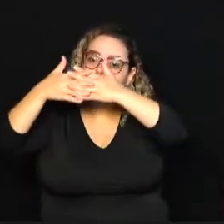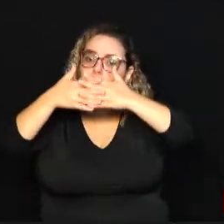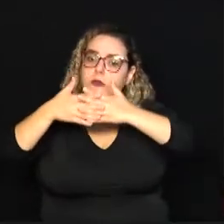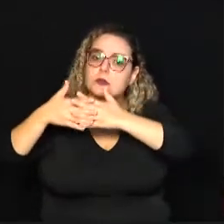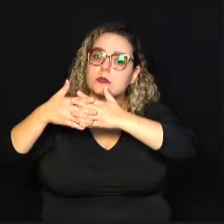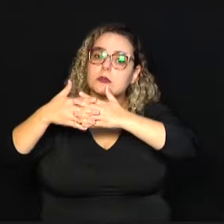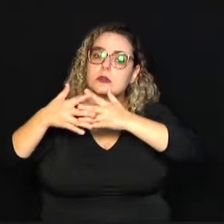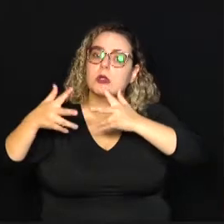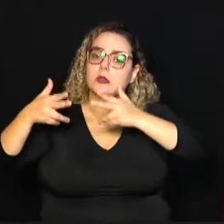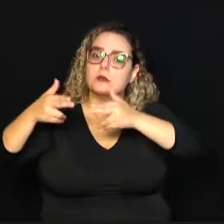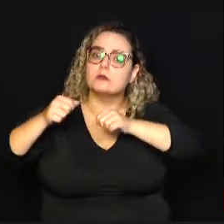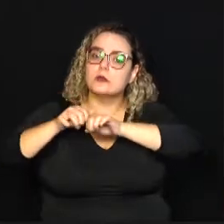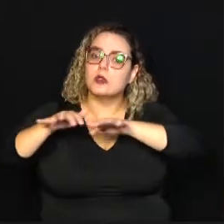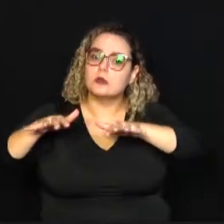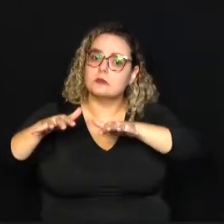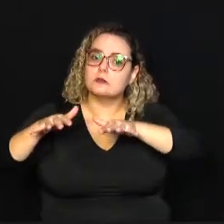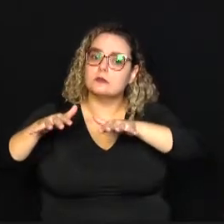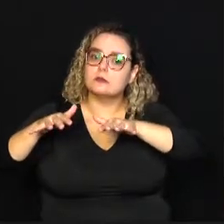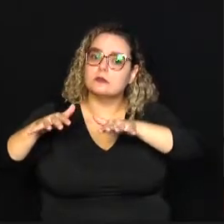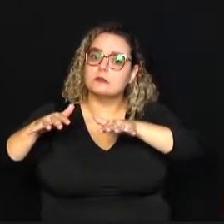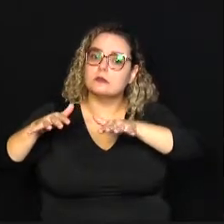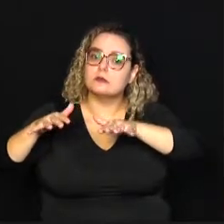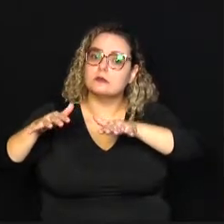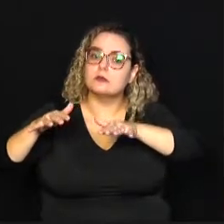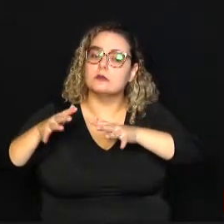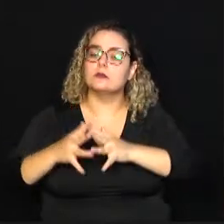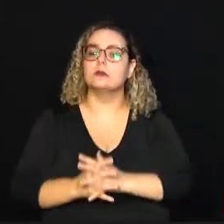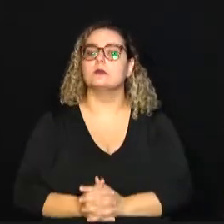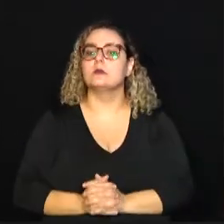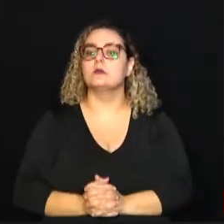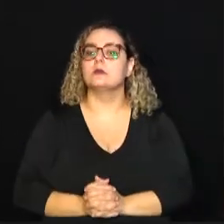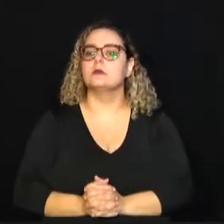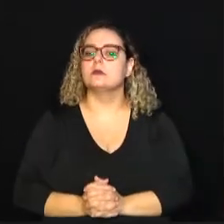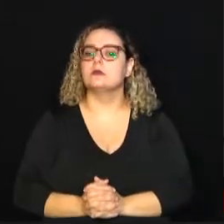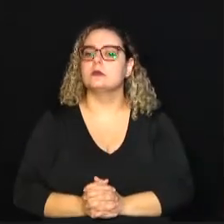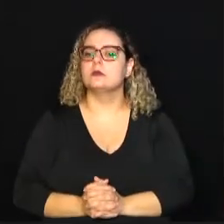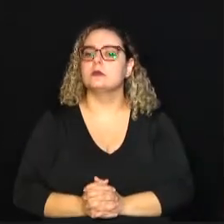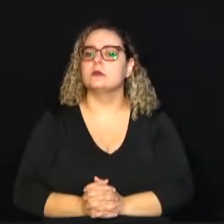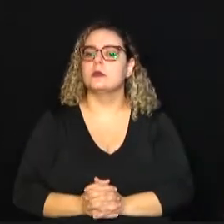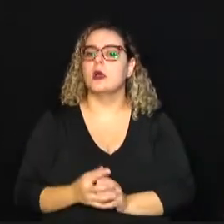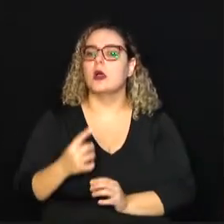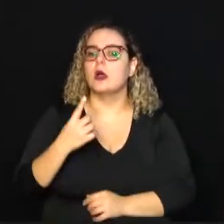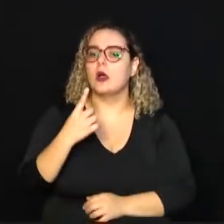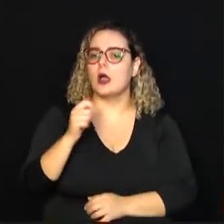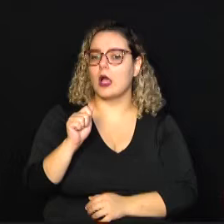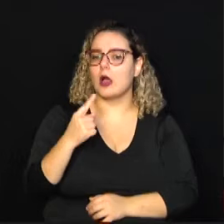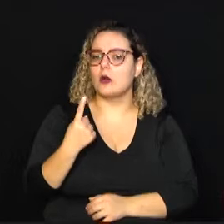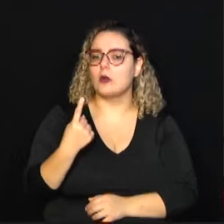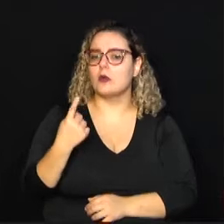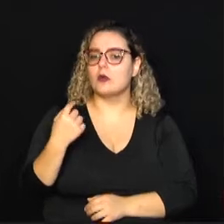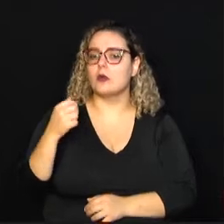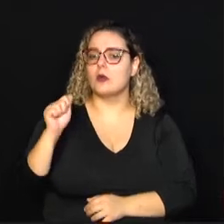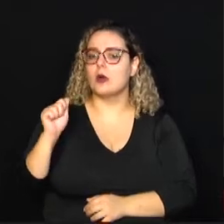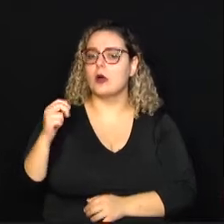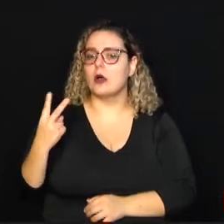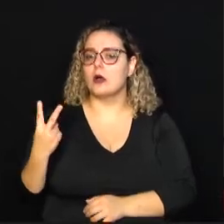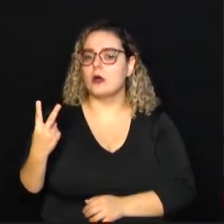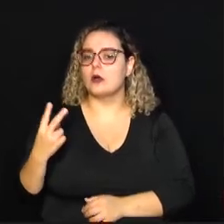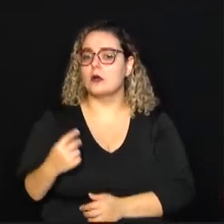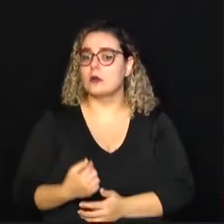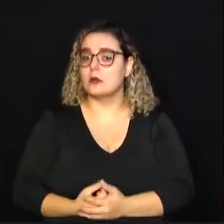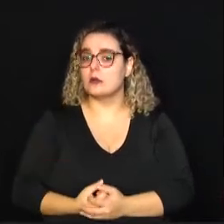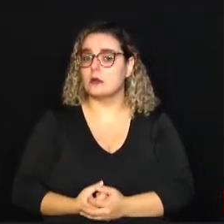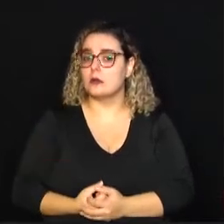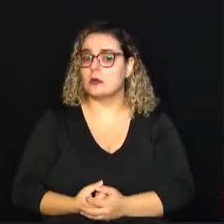mais. E aí a gente tem, elas são classificadas, mutação A, mutação A1, A2, mutação B. E